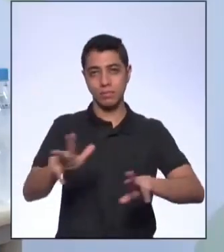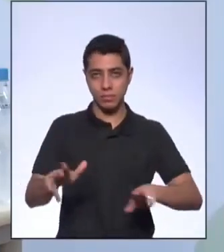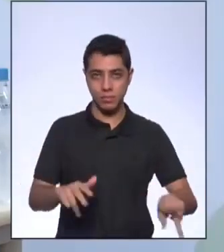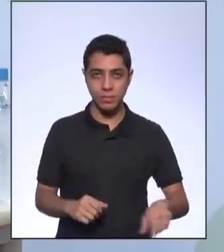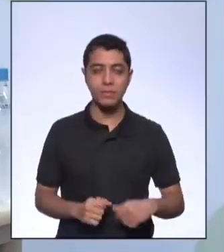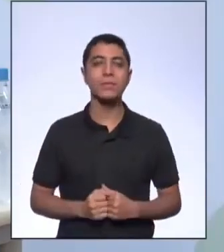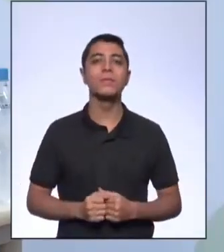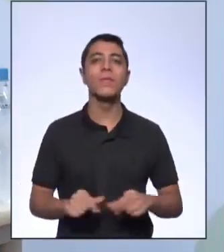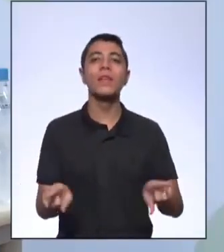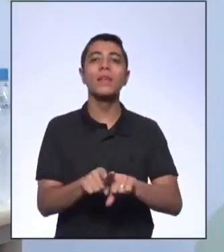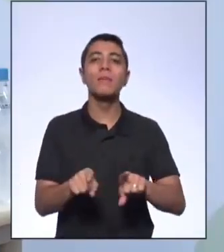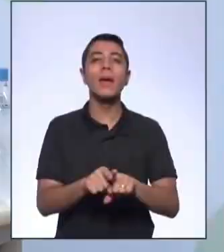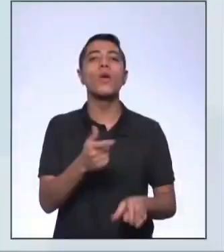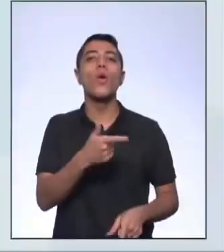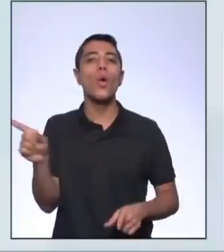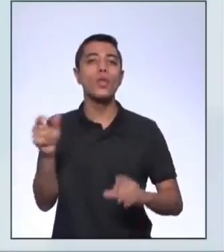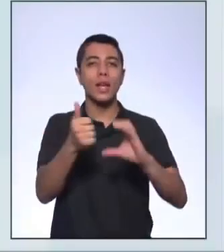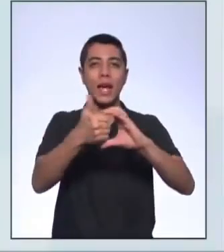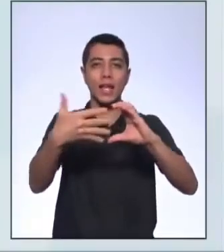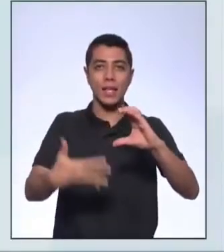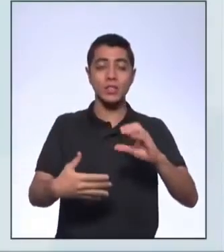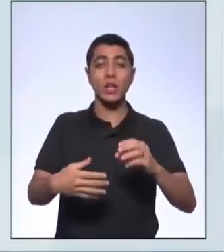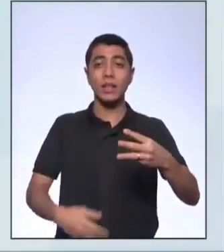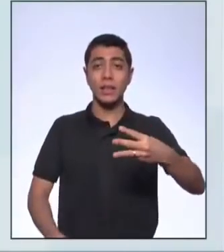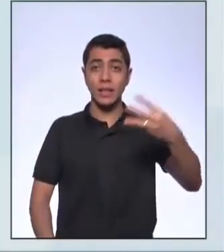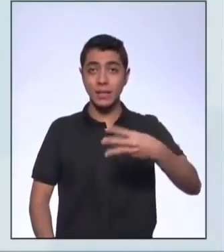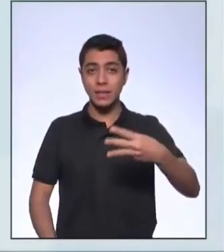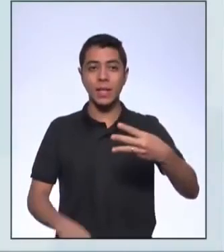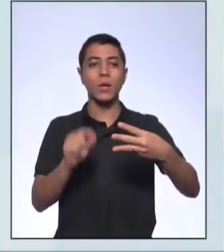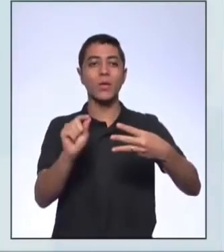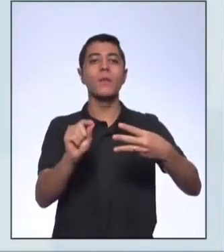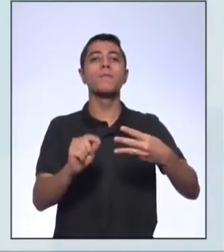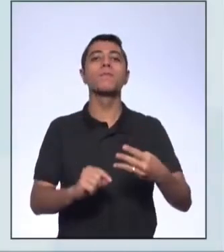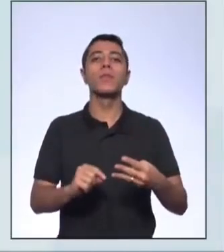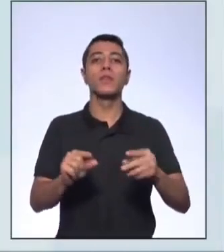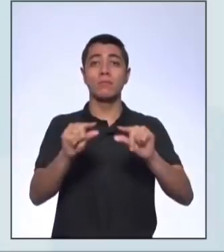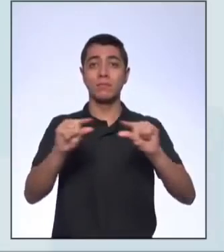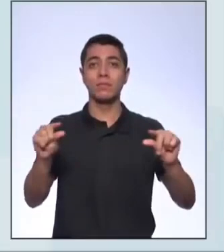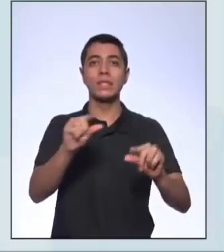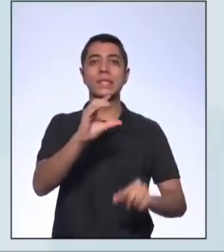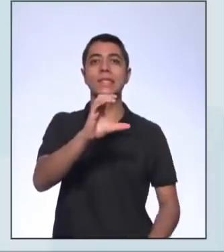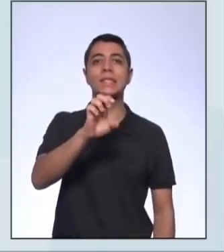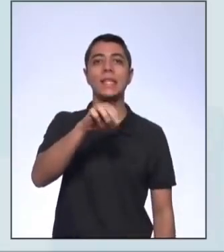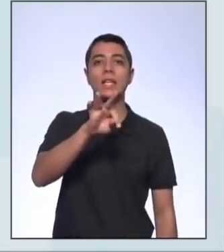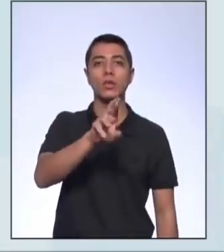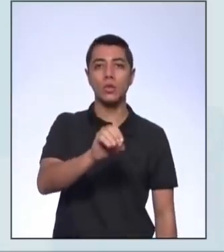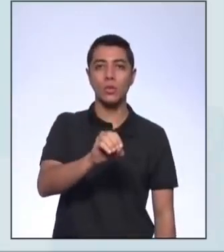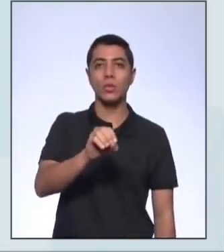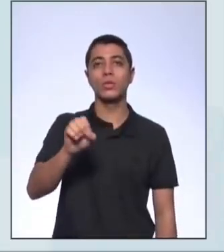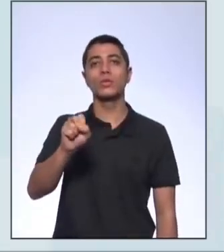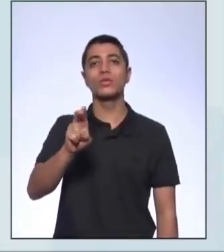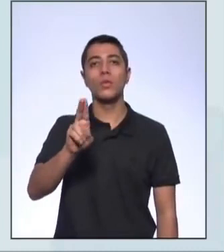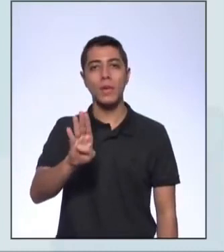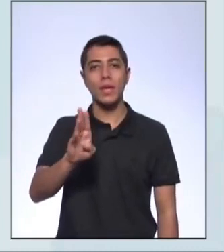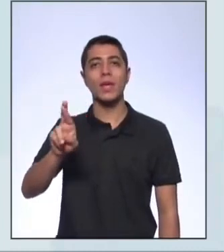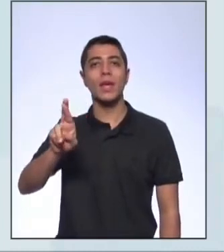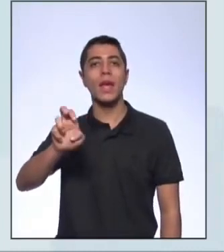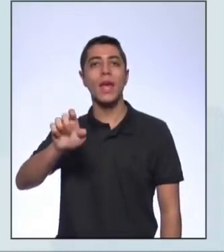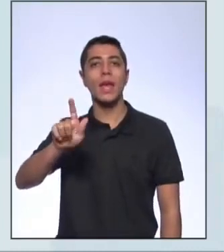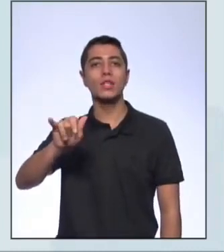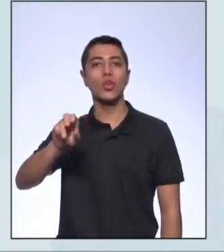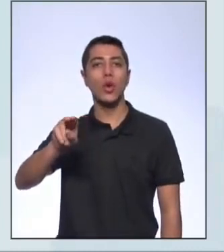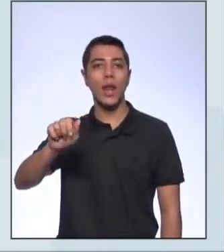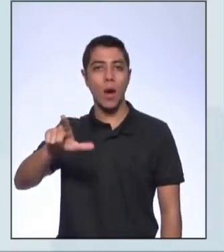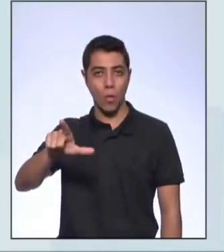e traz temas como hierarquia urbana são centro sub-regional aí tag um este nível antigamente de